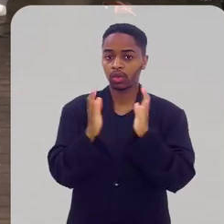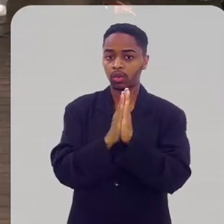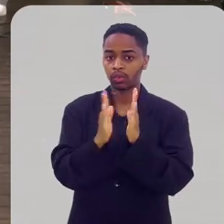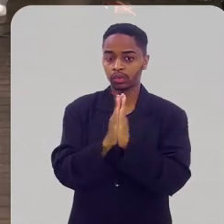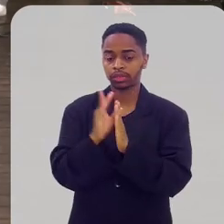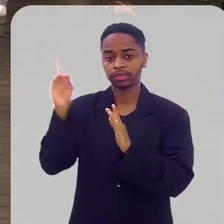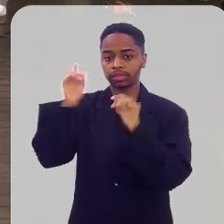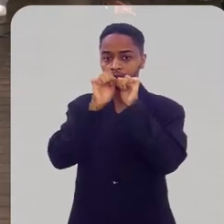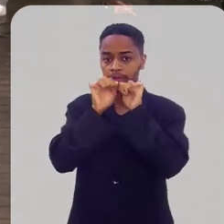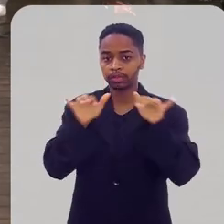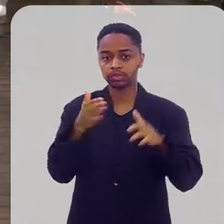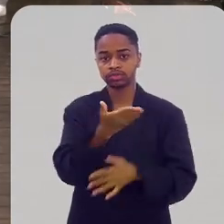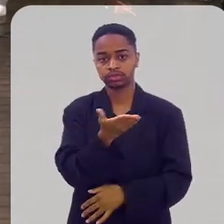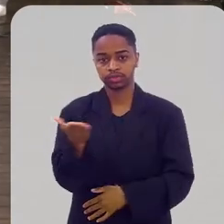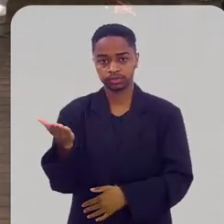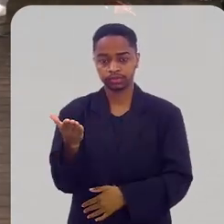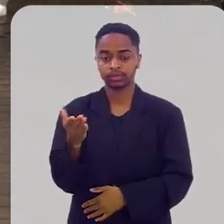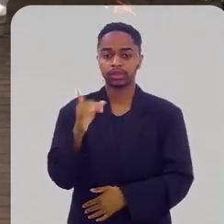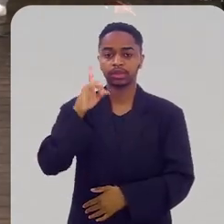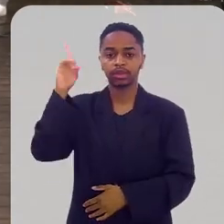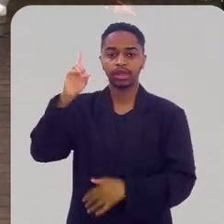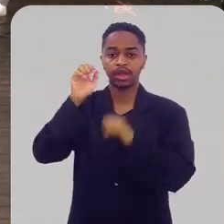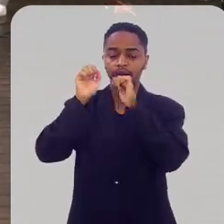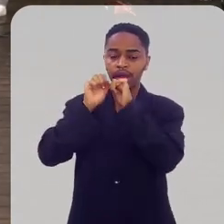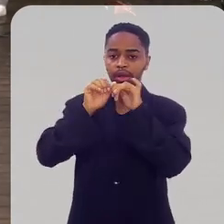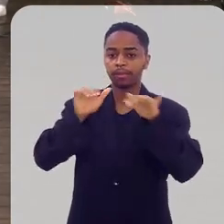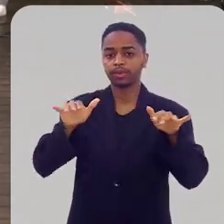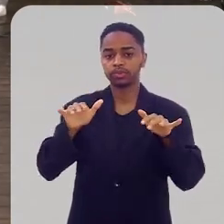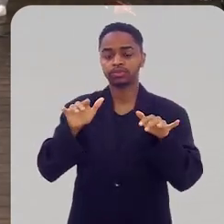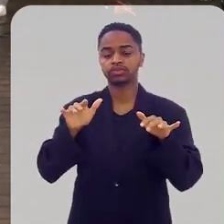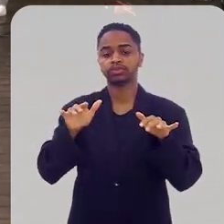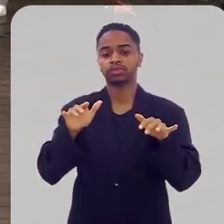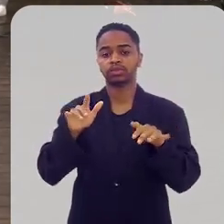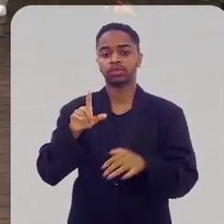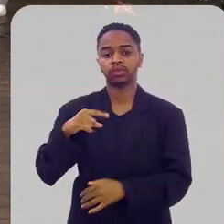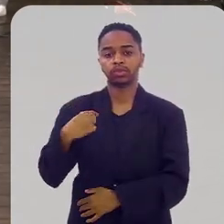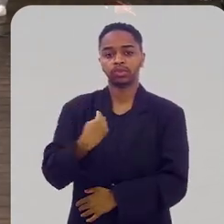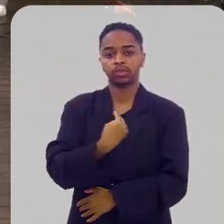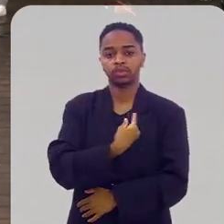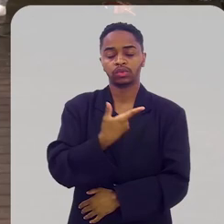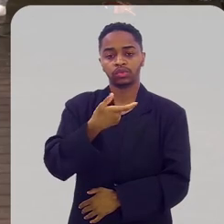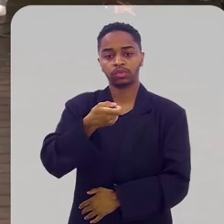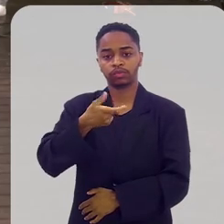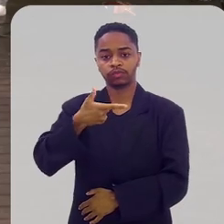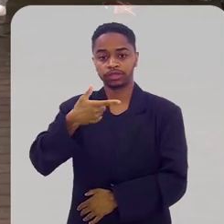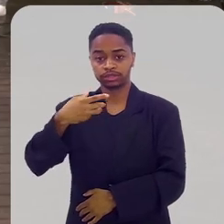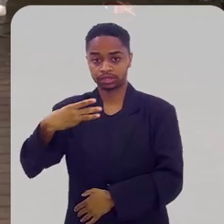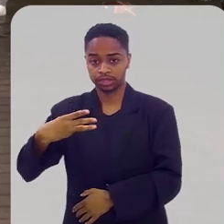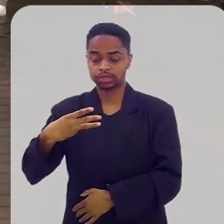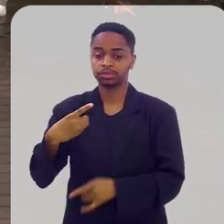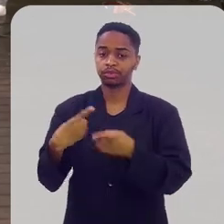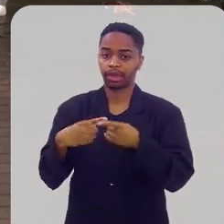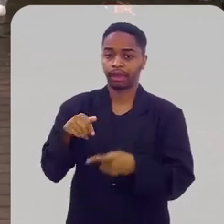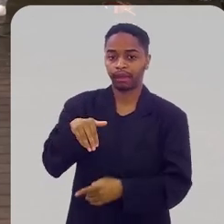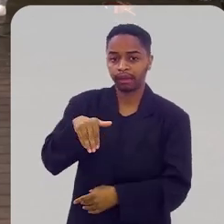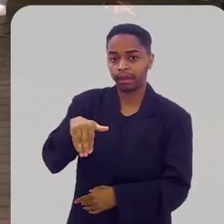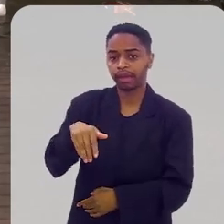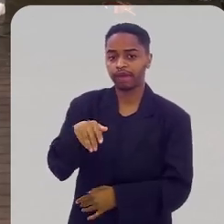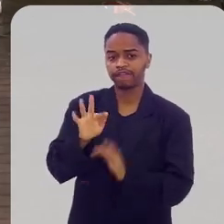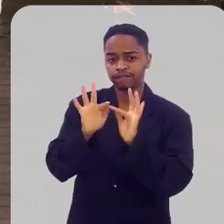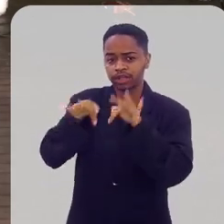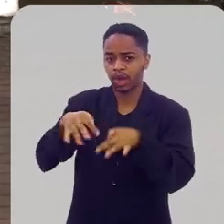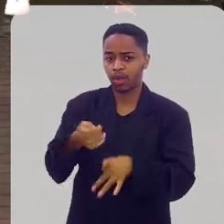oração, que Deus abençoe tremendamente o nosso 2023, que ainda estamos aí chegando